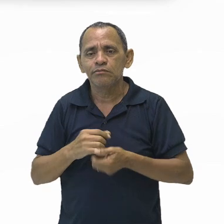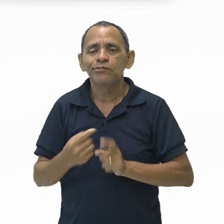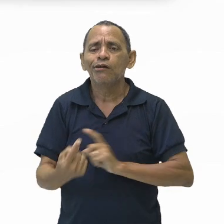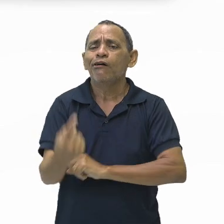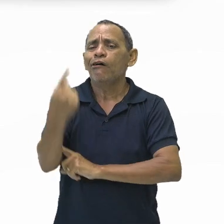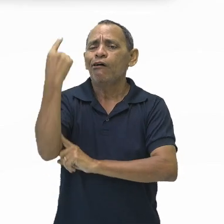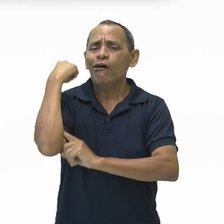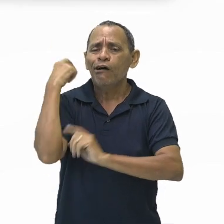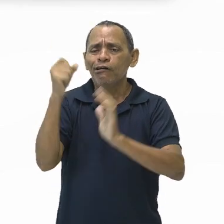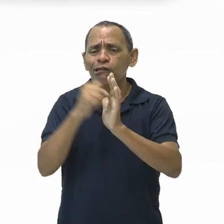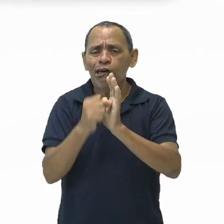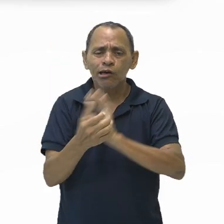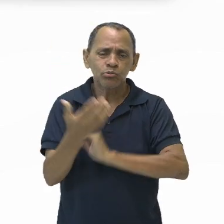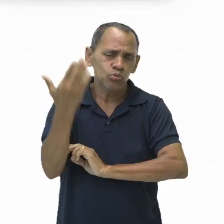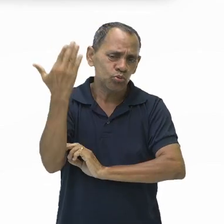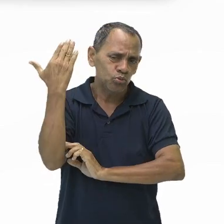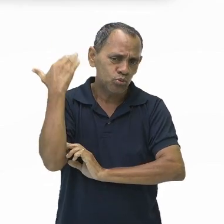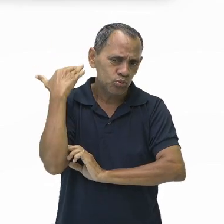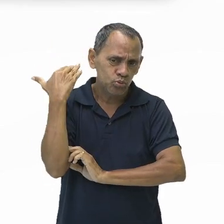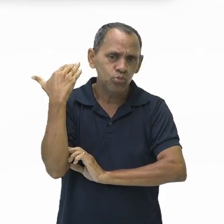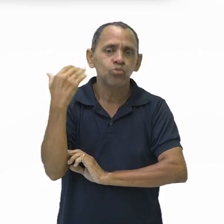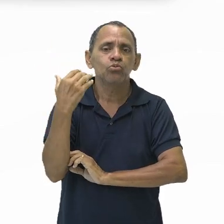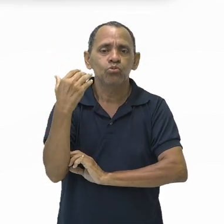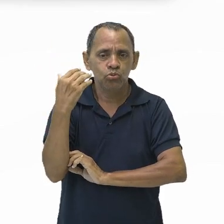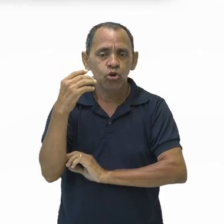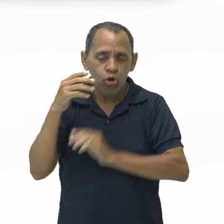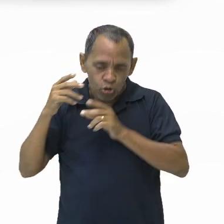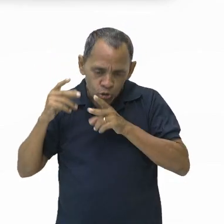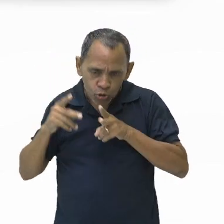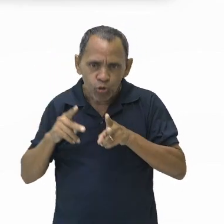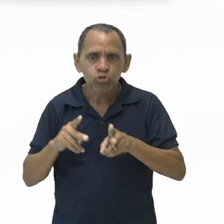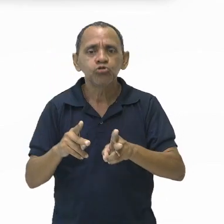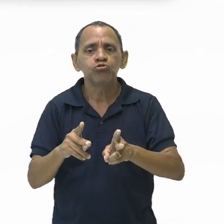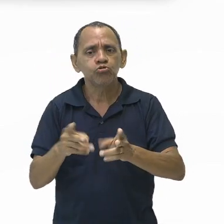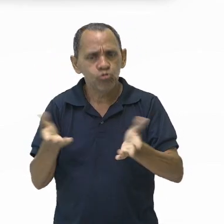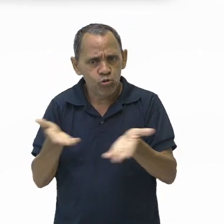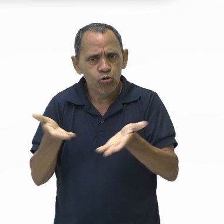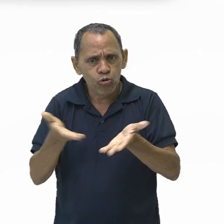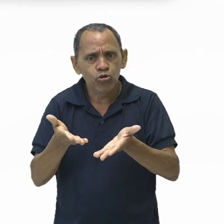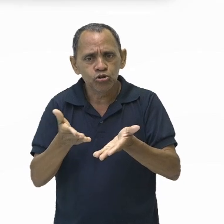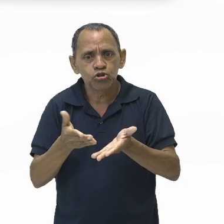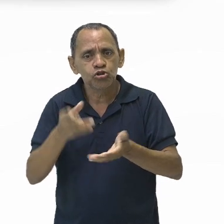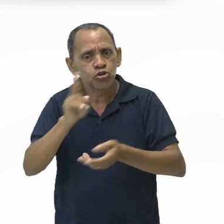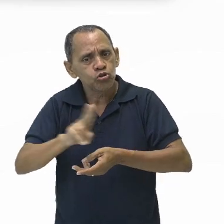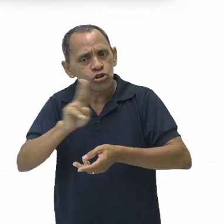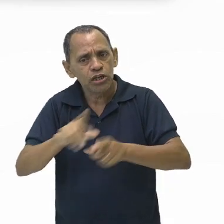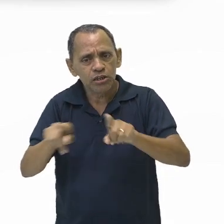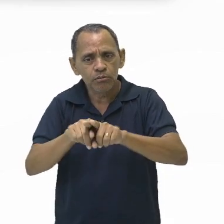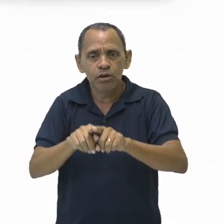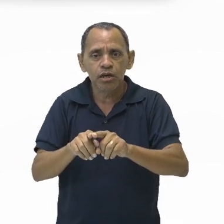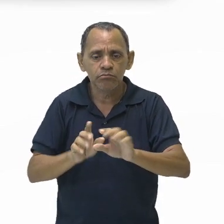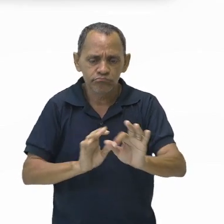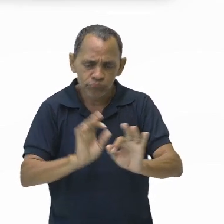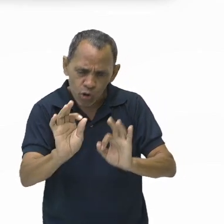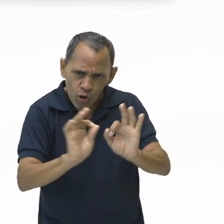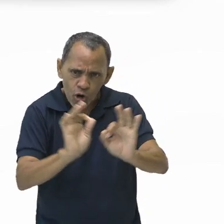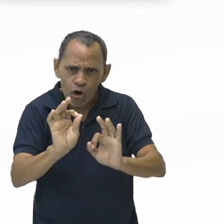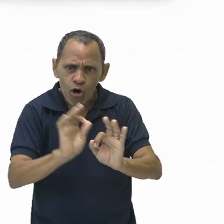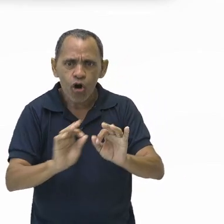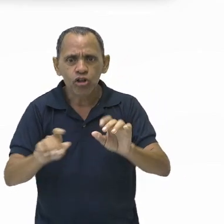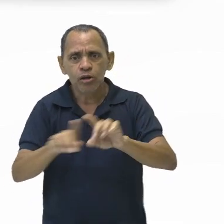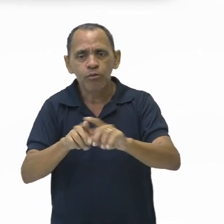atrás eram feitas e continuam sendo utilizadas, né, e o próprio manejo de recursos naturais, que aí é uma dica para a vocação, para o